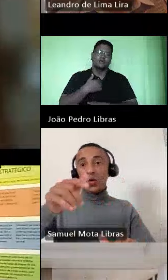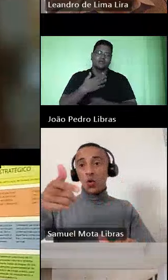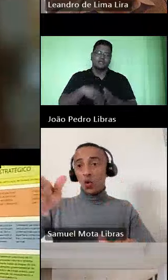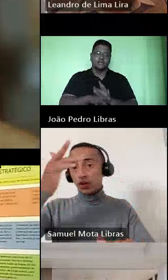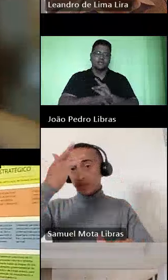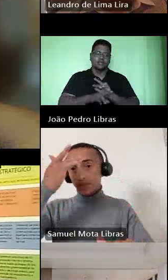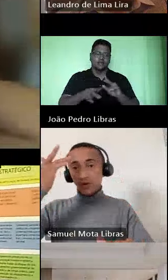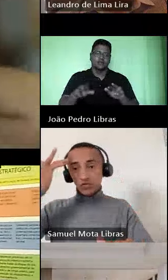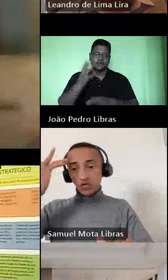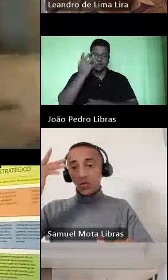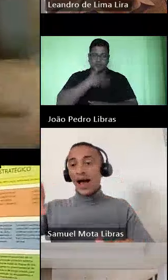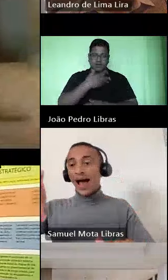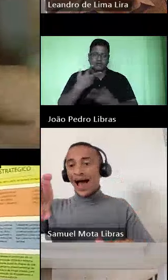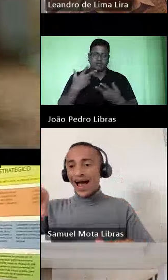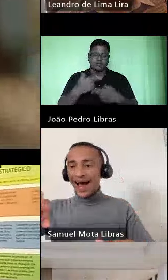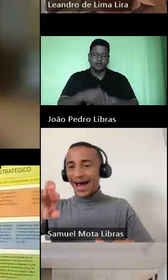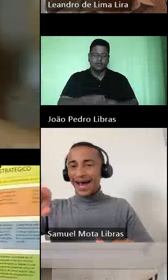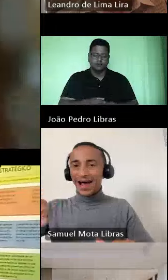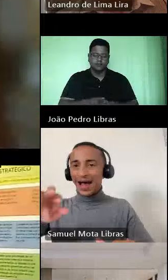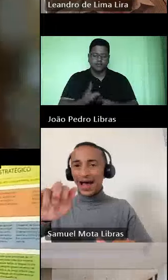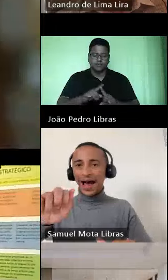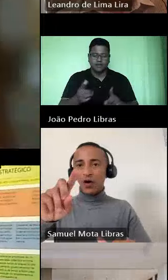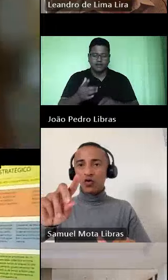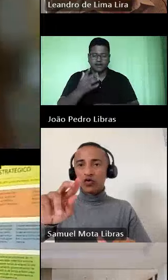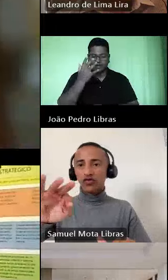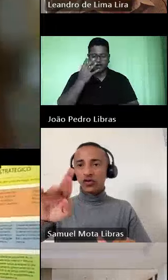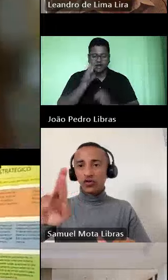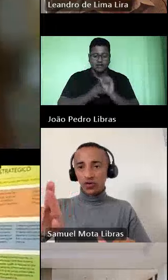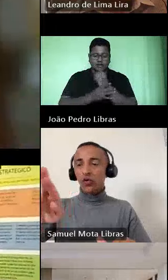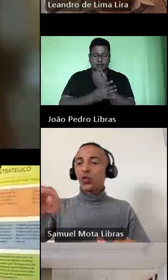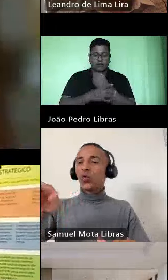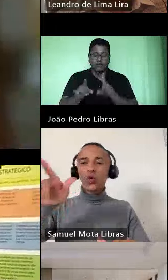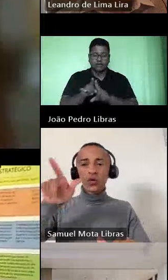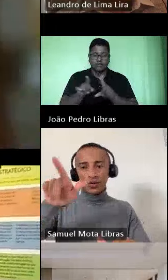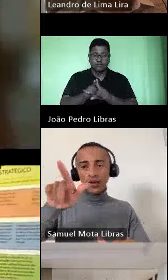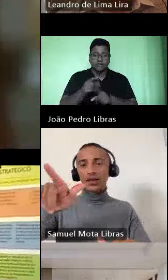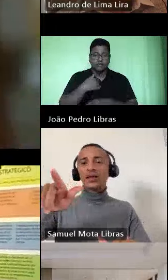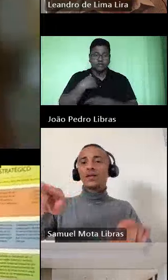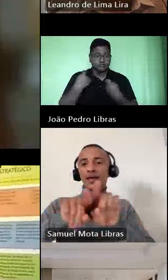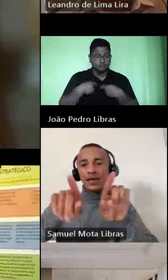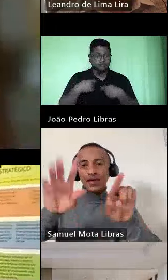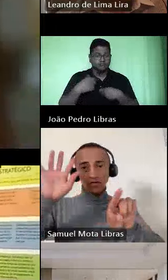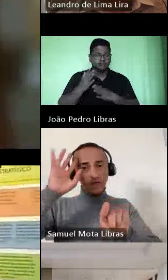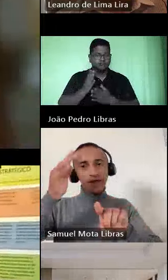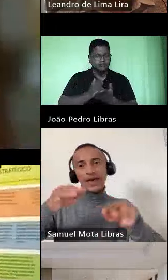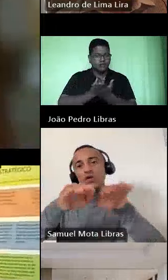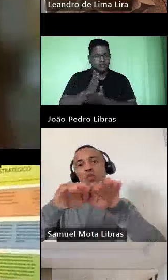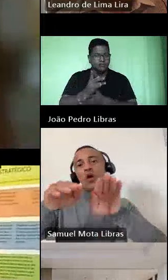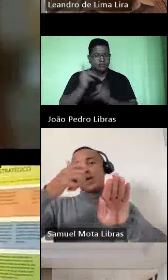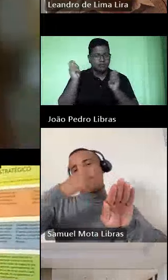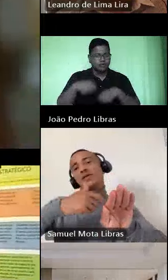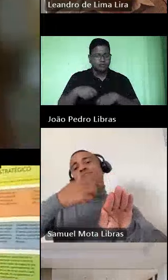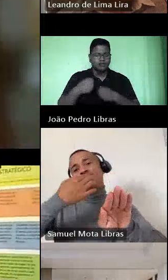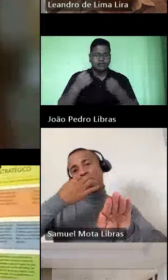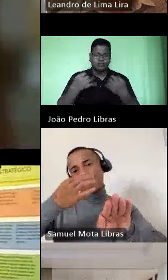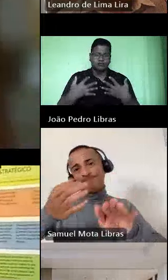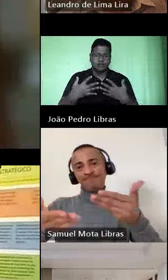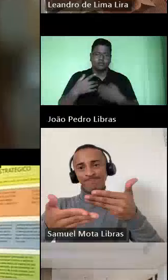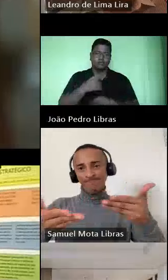fatos acho que isso dá segurança pro gestor assim de que tem caminhos possíveis né quando a gente tá falando decisão de